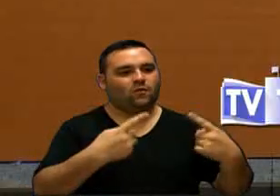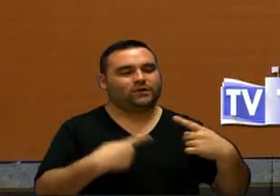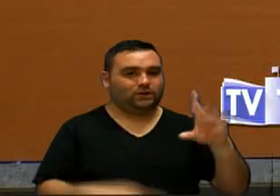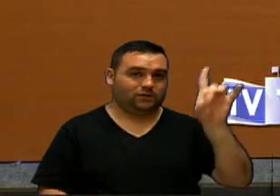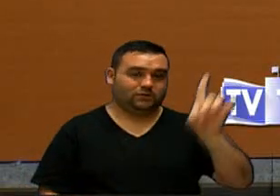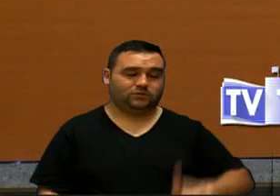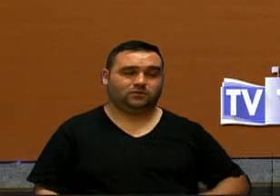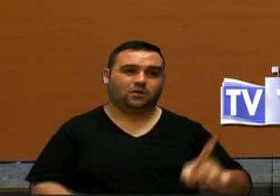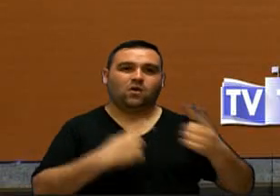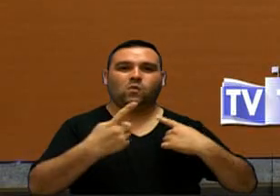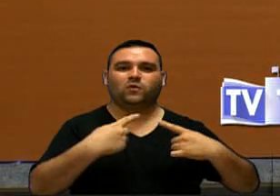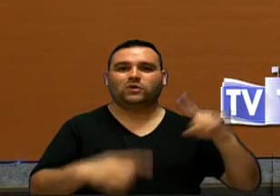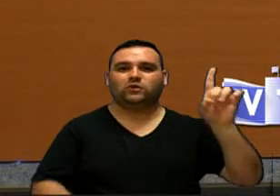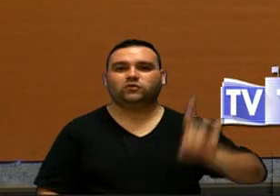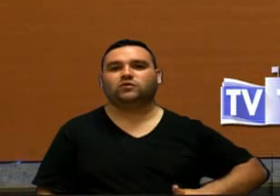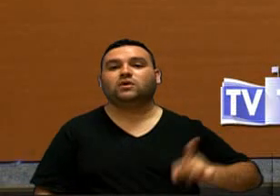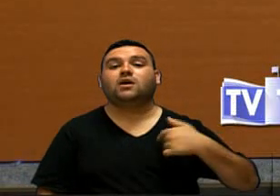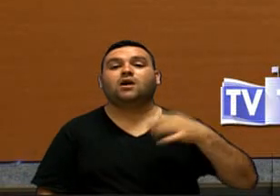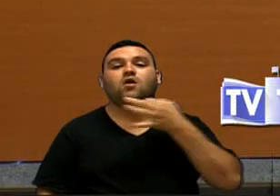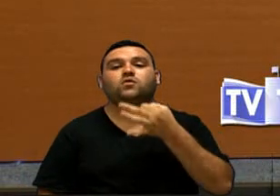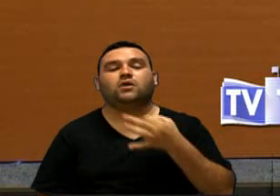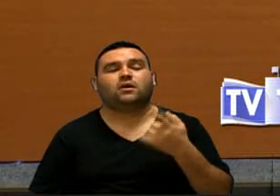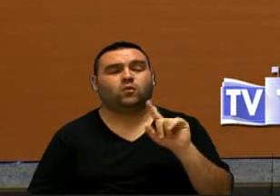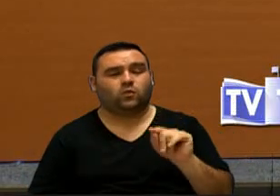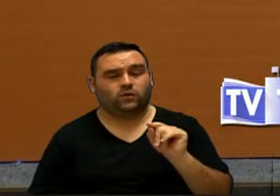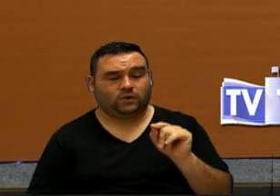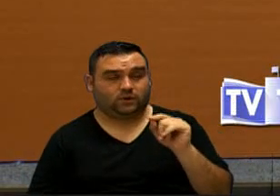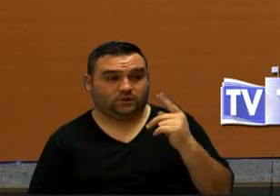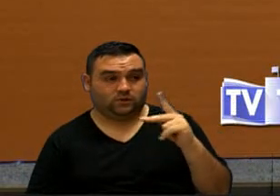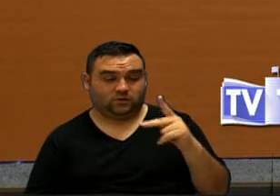diretoria. A minha sugestão, vereador,